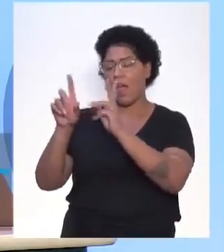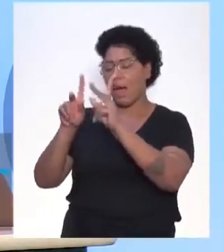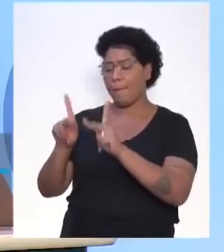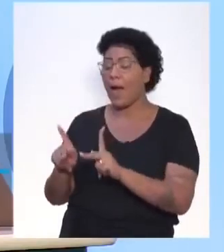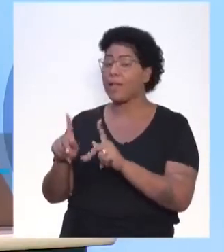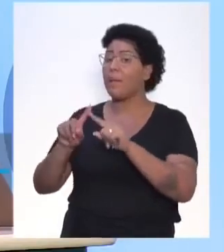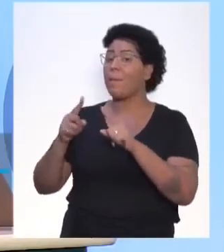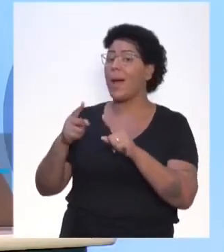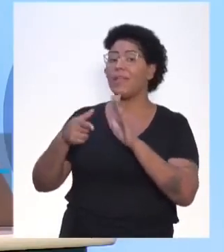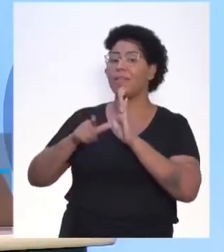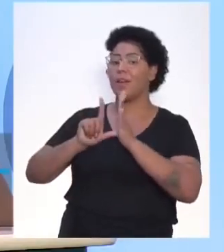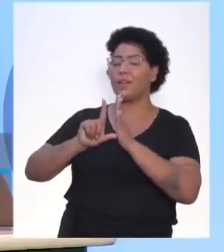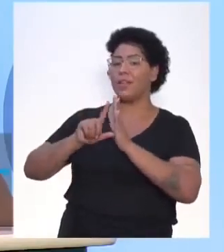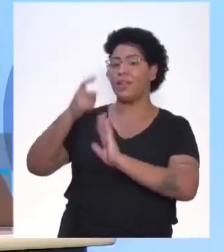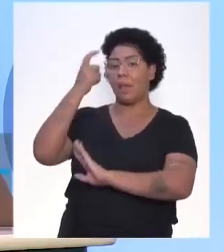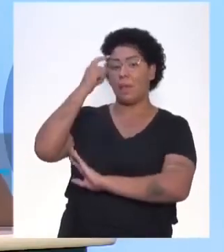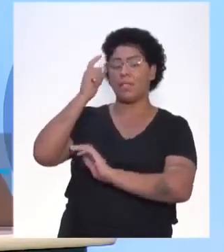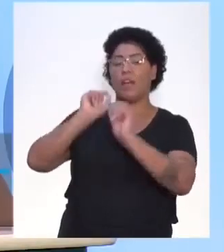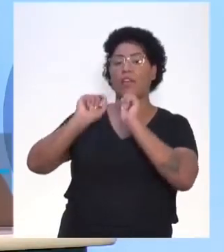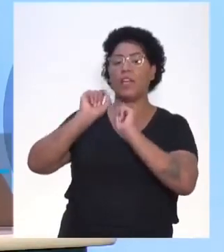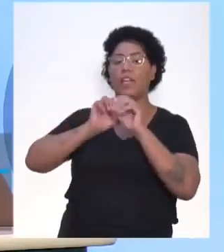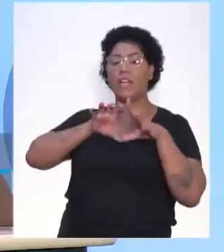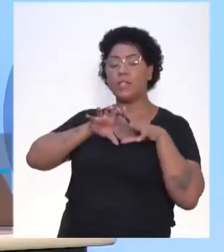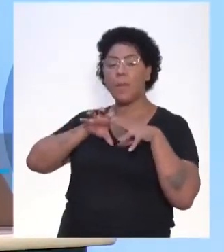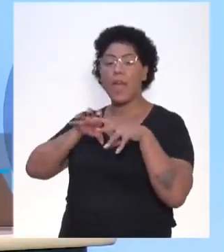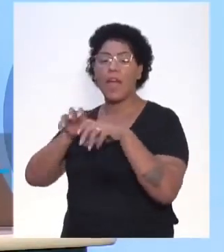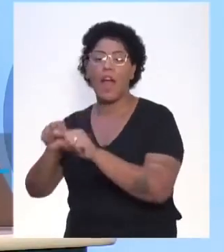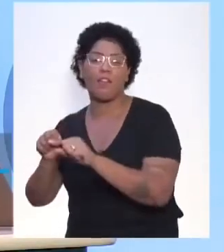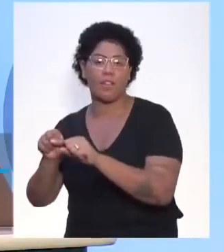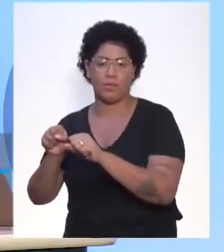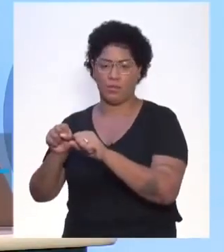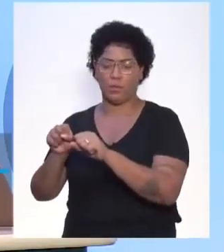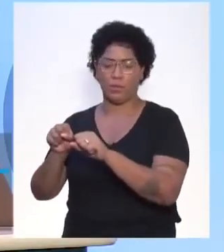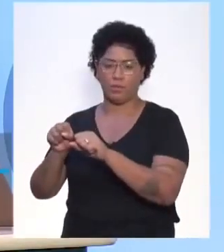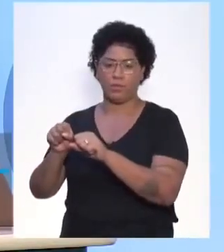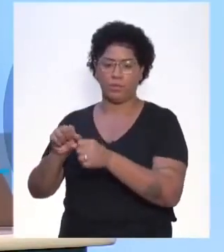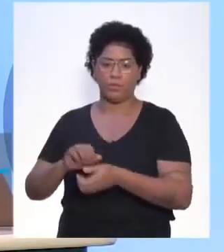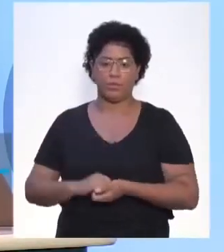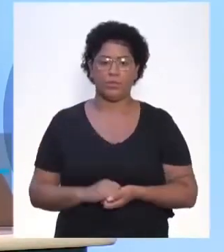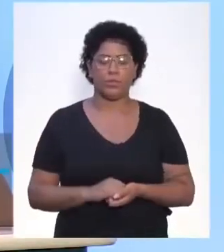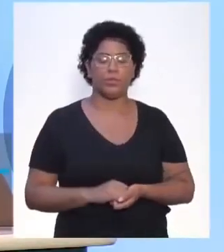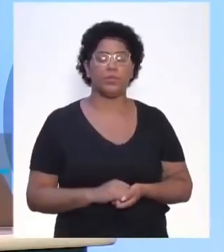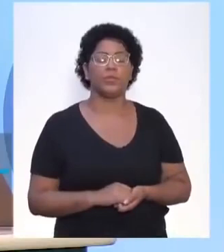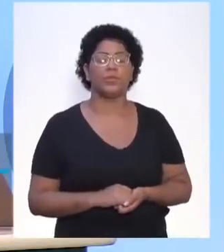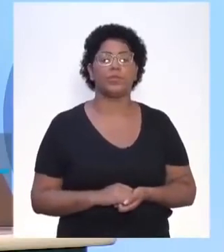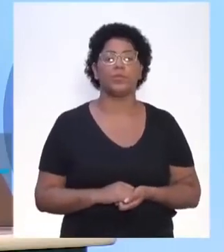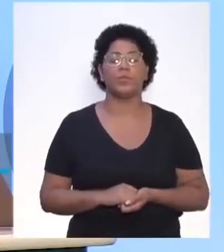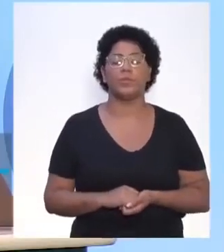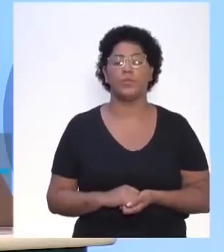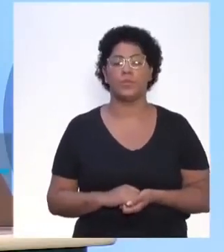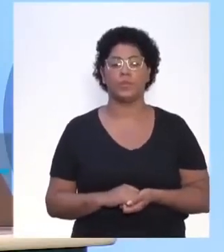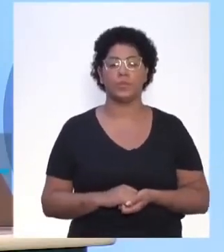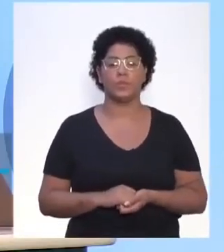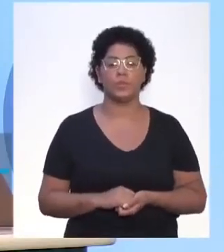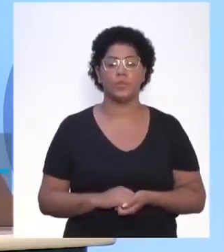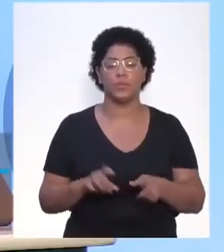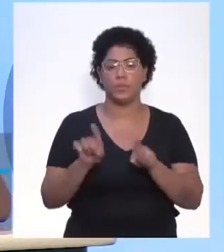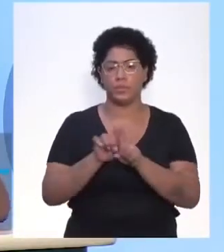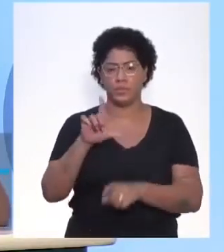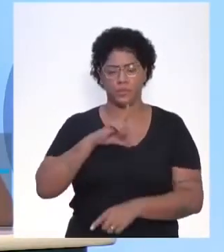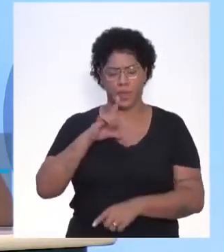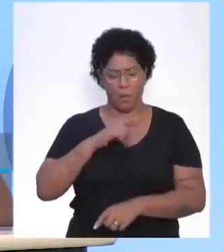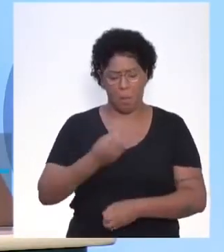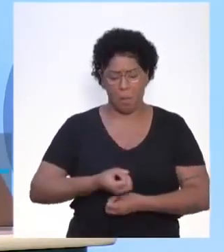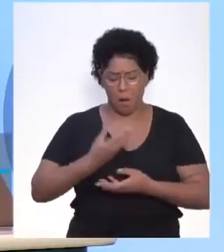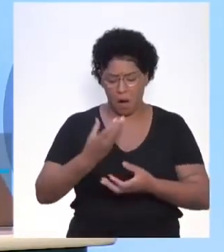né, inferiores, né, povos que estão atrasados na marcha do progresso, né? Tem até o poema em